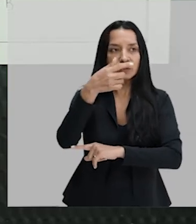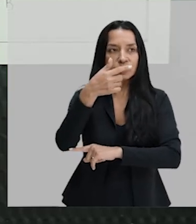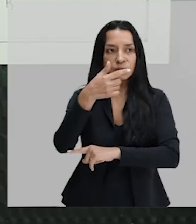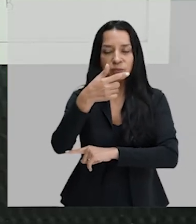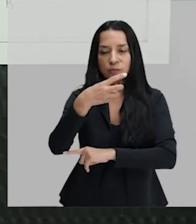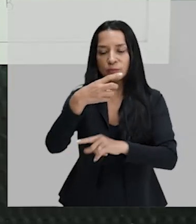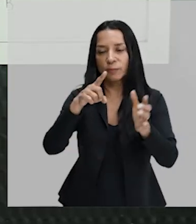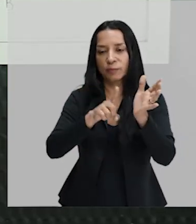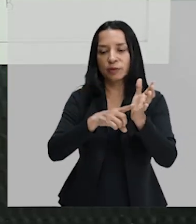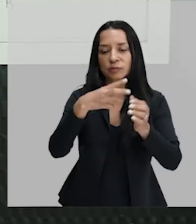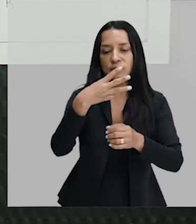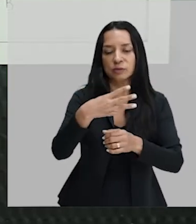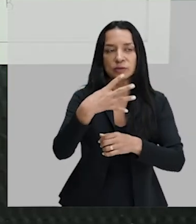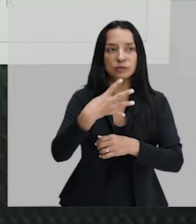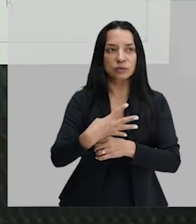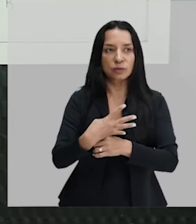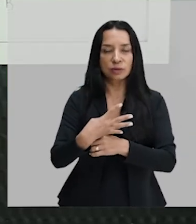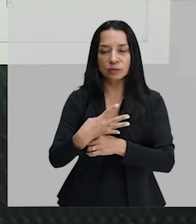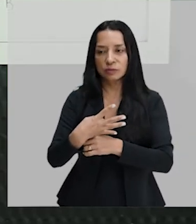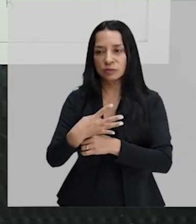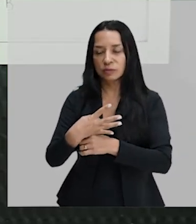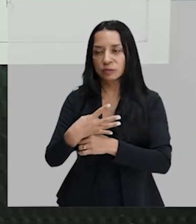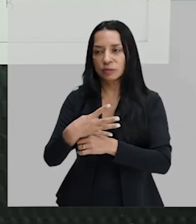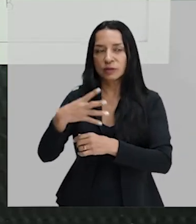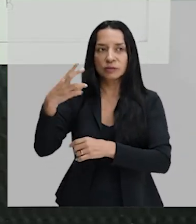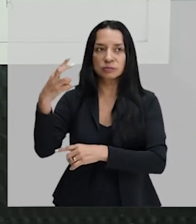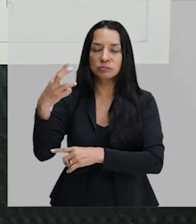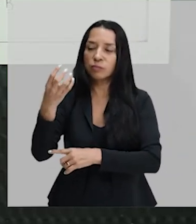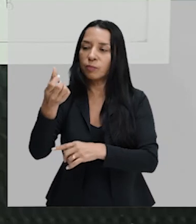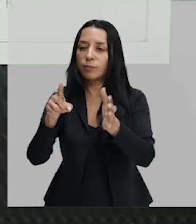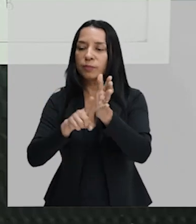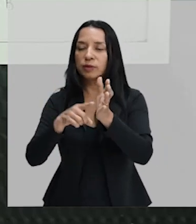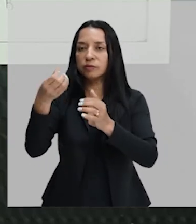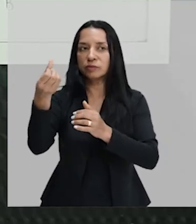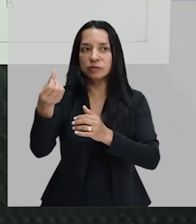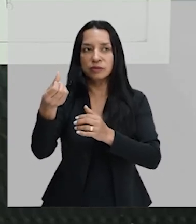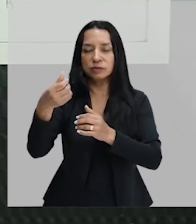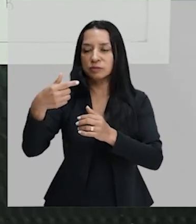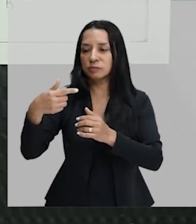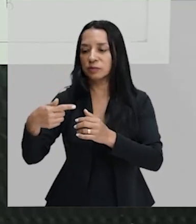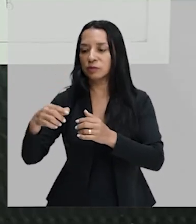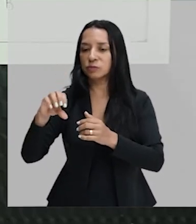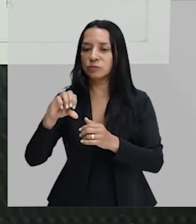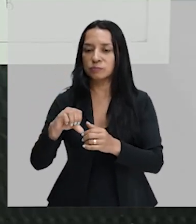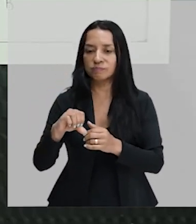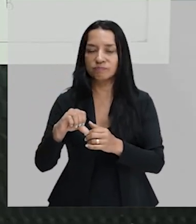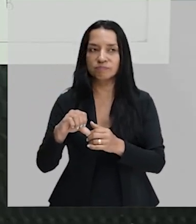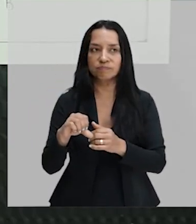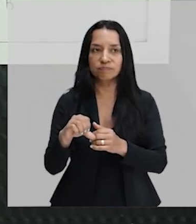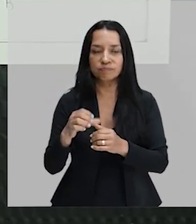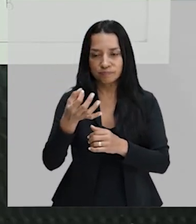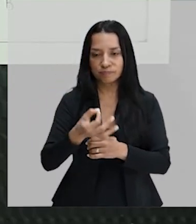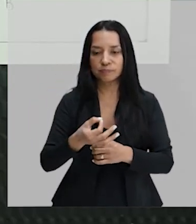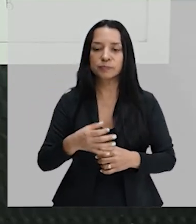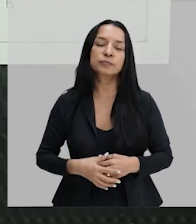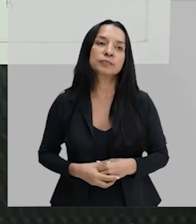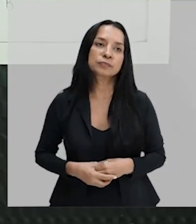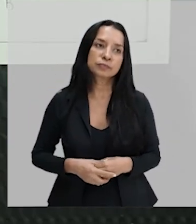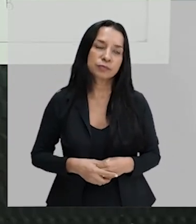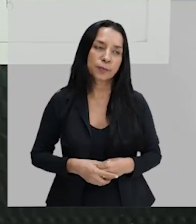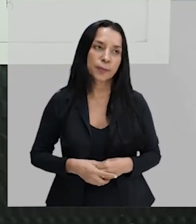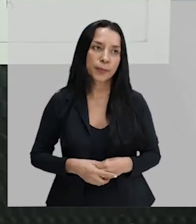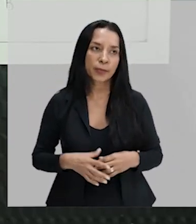a subtração em uma soma. Certinho? Vamos fazer aqui esses exemplos aqui. Deixa eu apagar